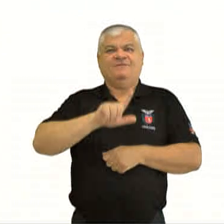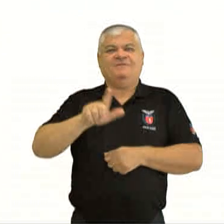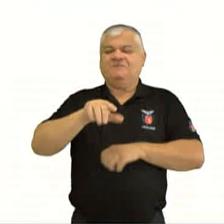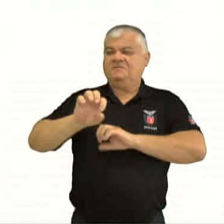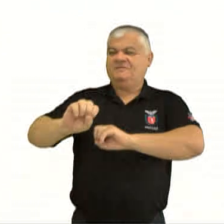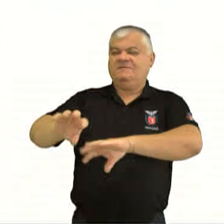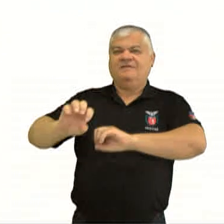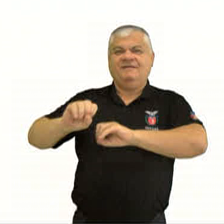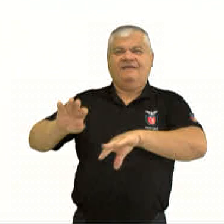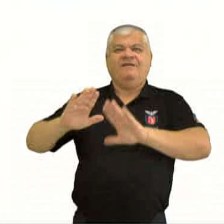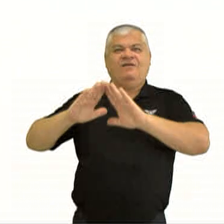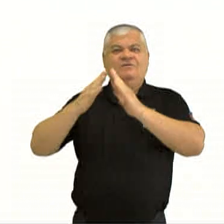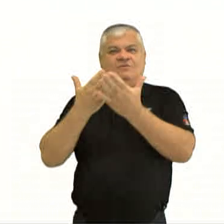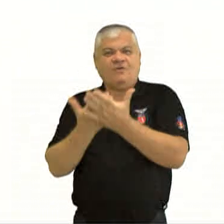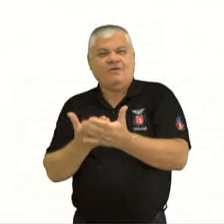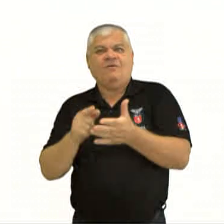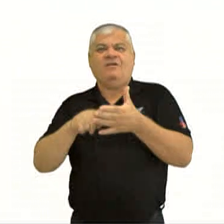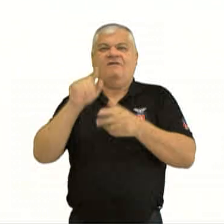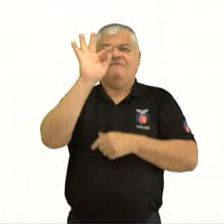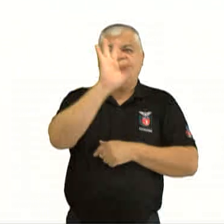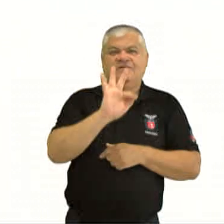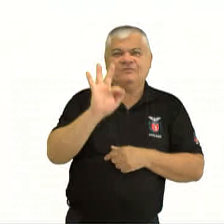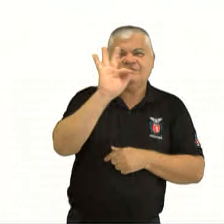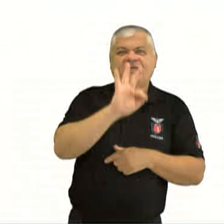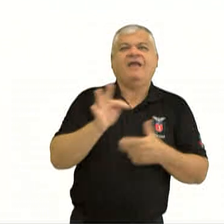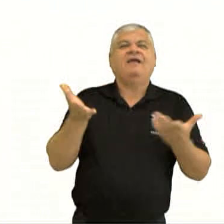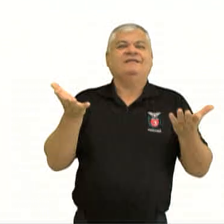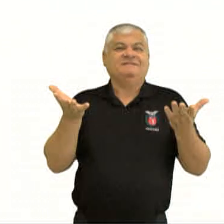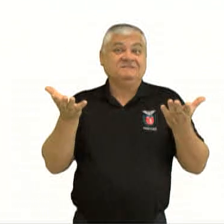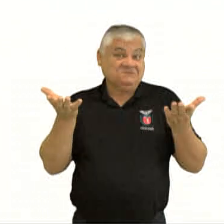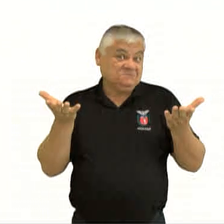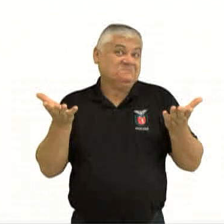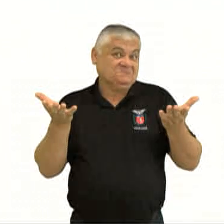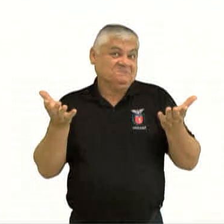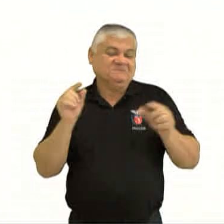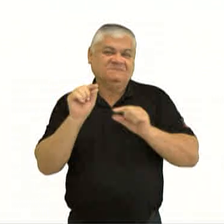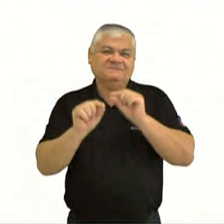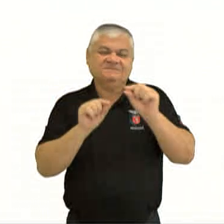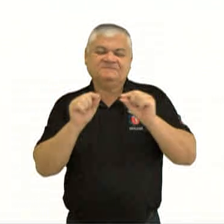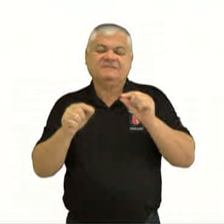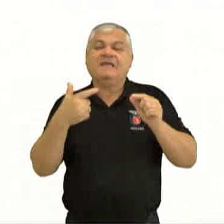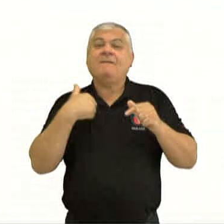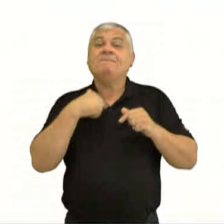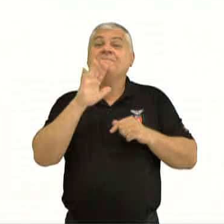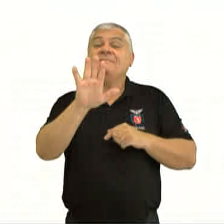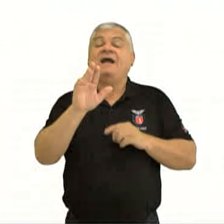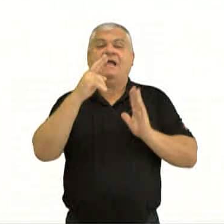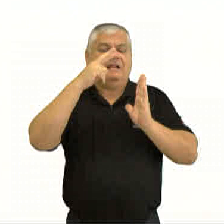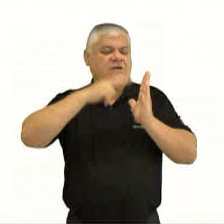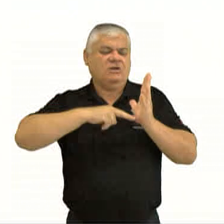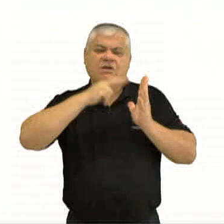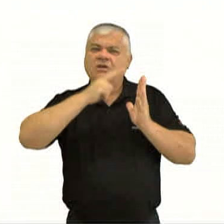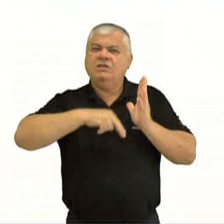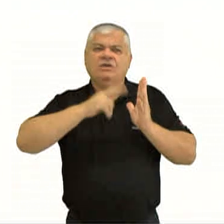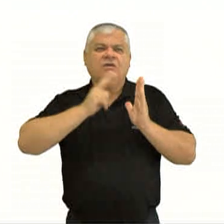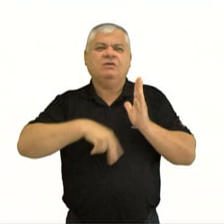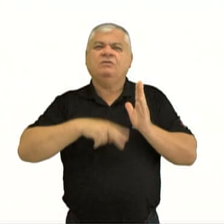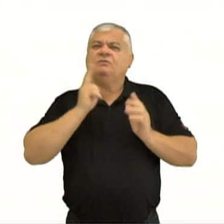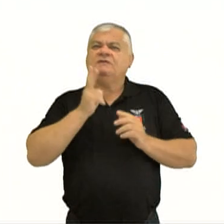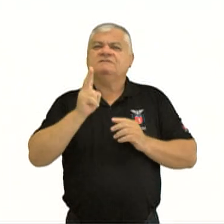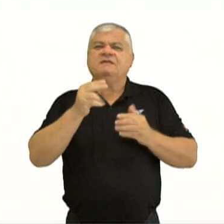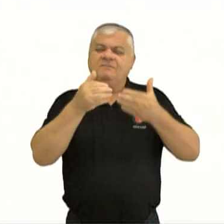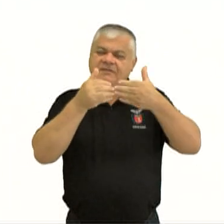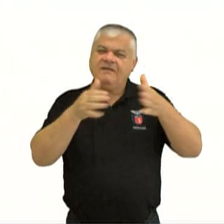a leitura profissional, embora seja um outro lance, nunca abafou a expectativa com que abro um